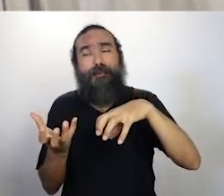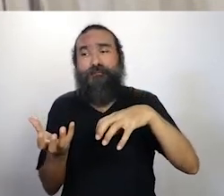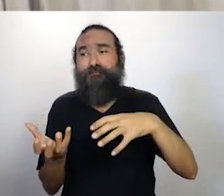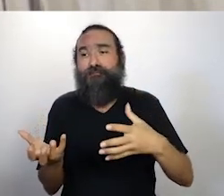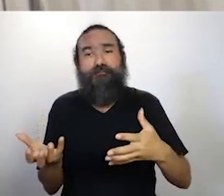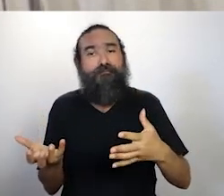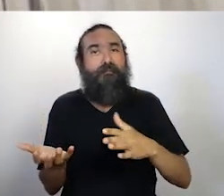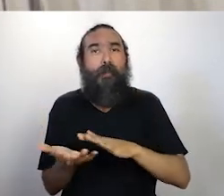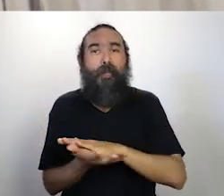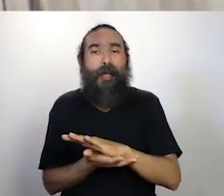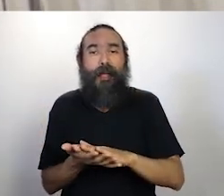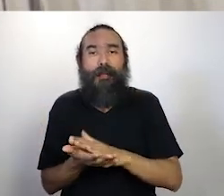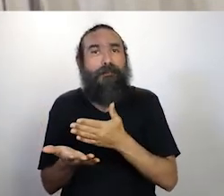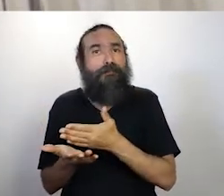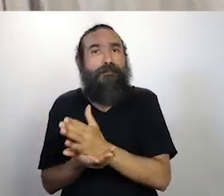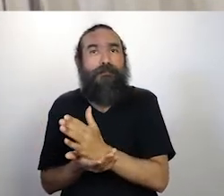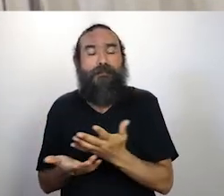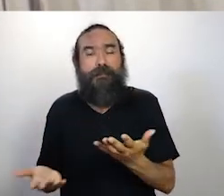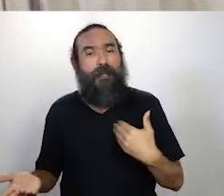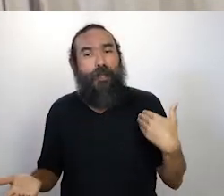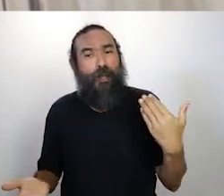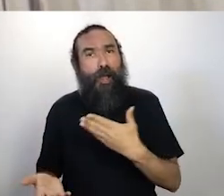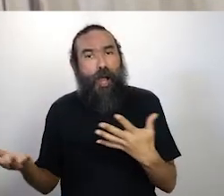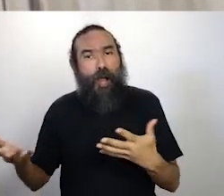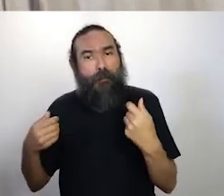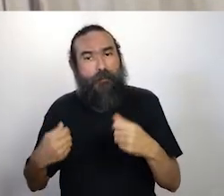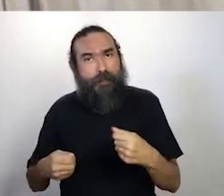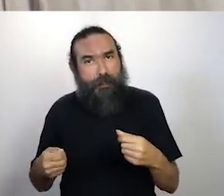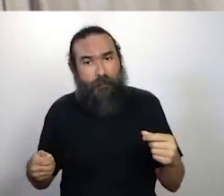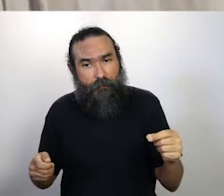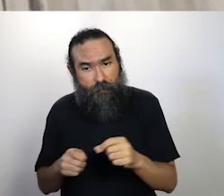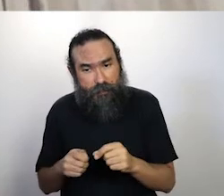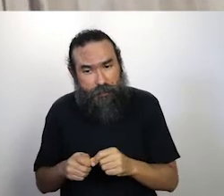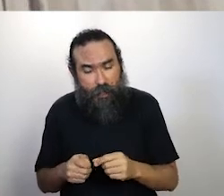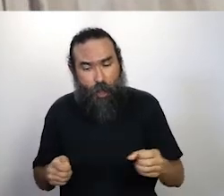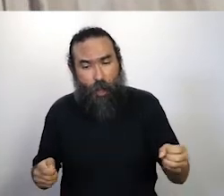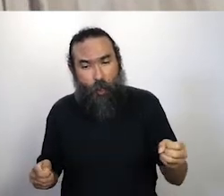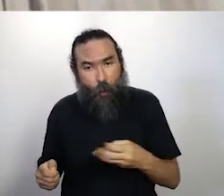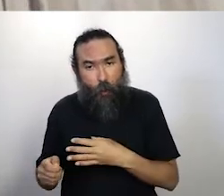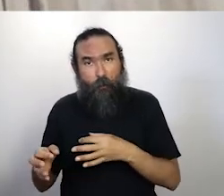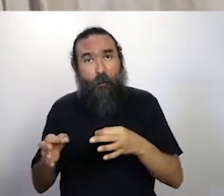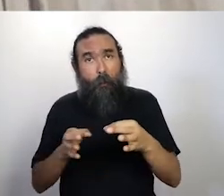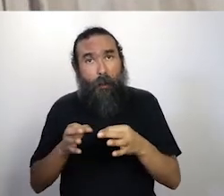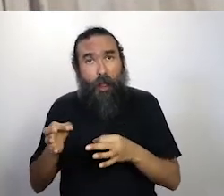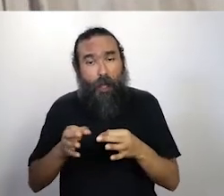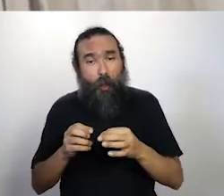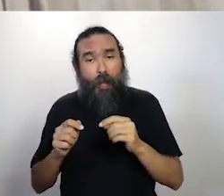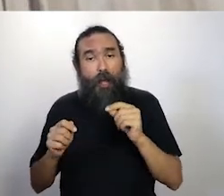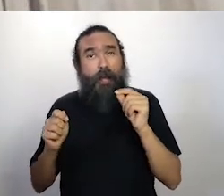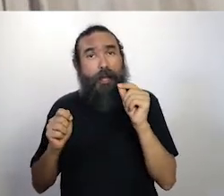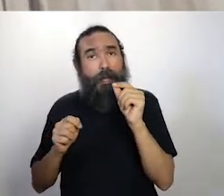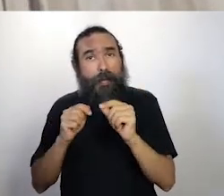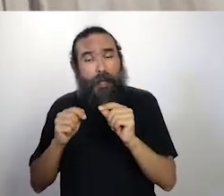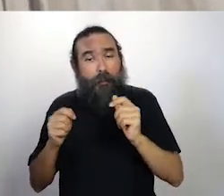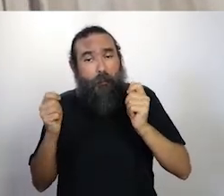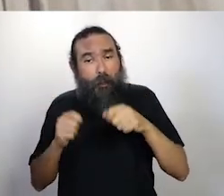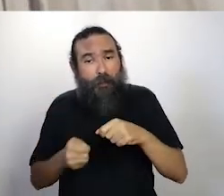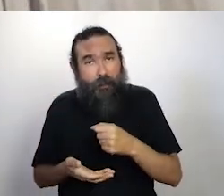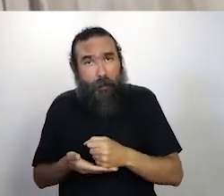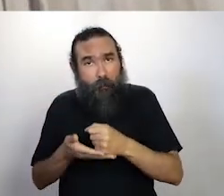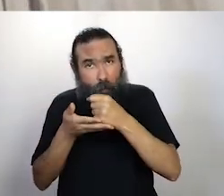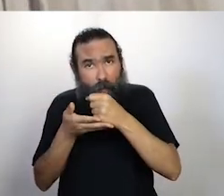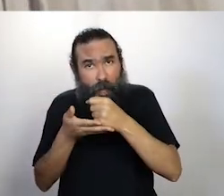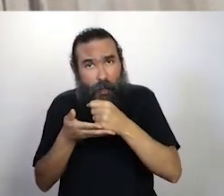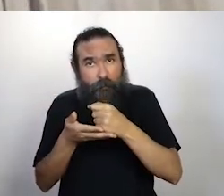para a construção de um novo plano que contemple a realidade de hoje, inclusive no pós-pandemia. Isso vai ser construído por meio da Conferência Nacional